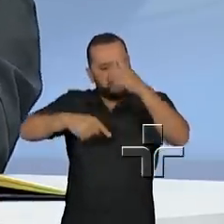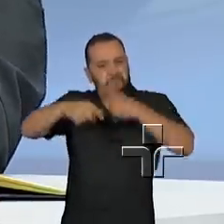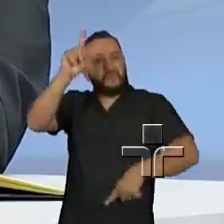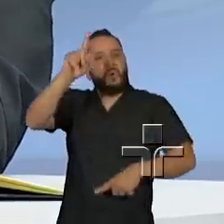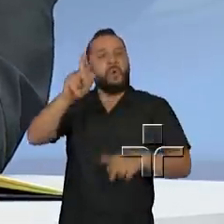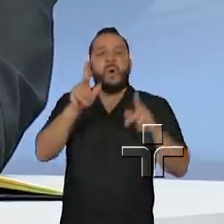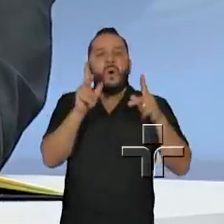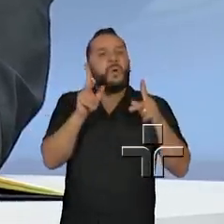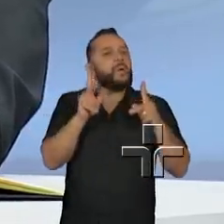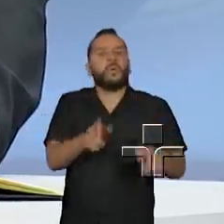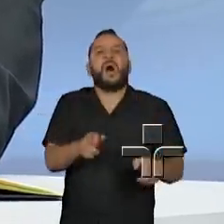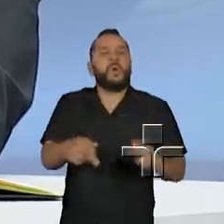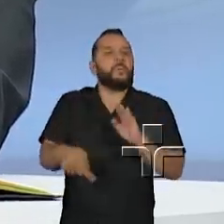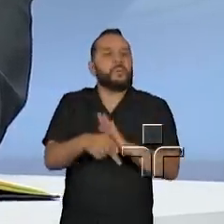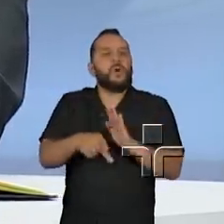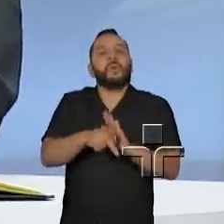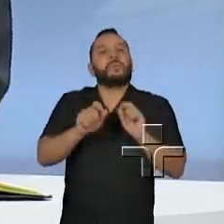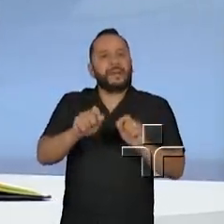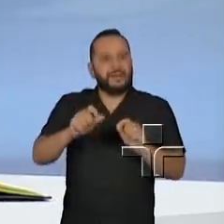Irã cristão?